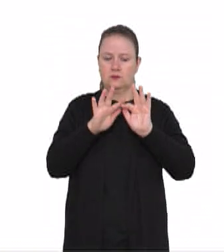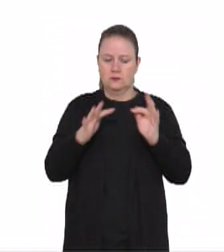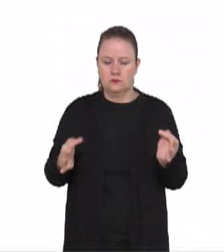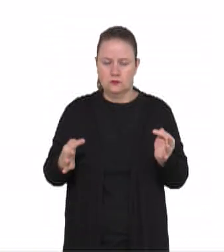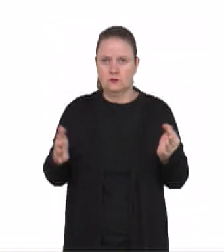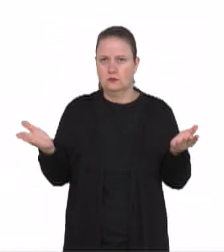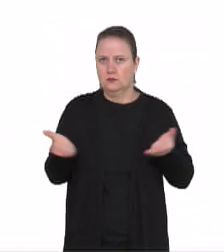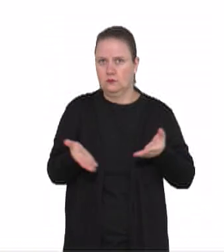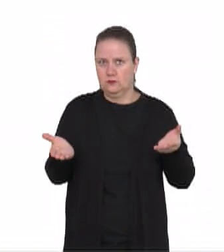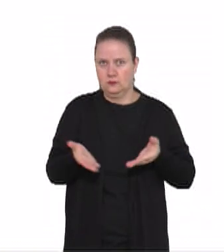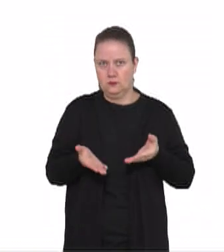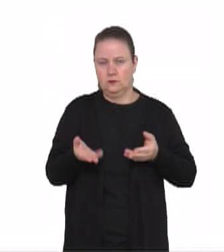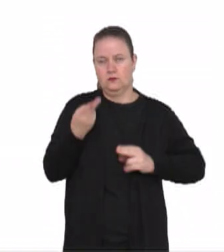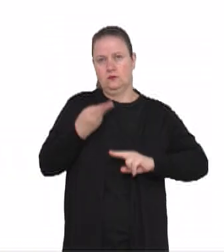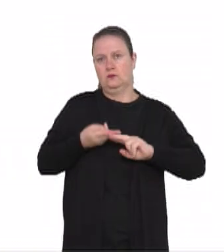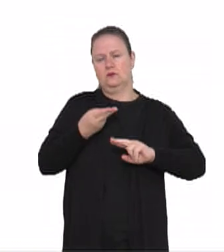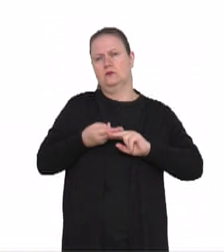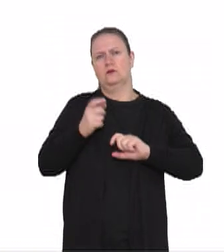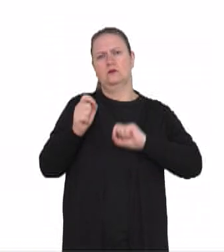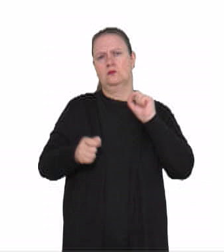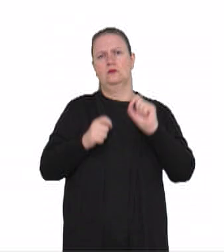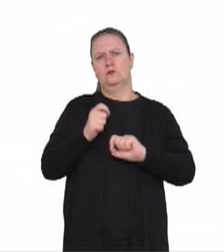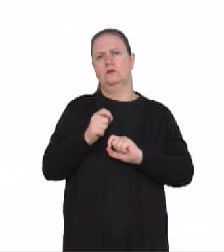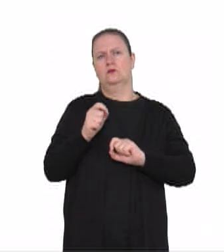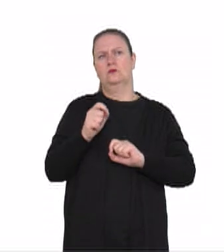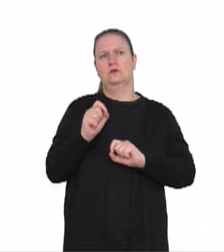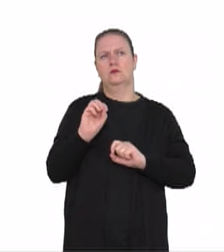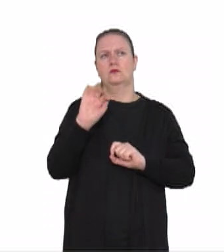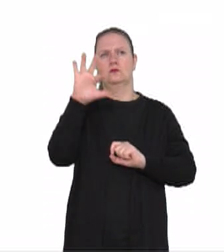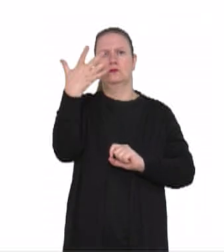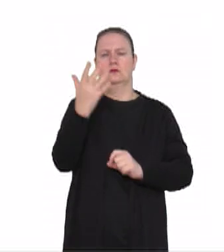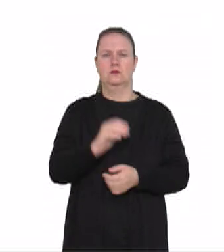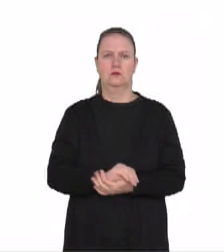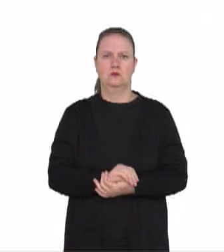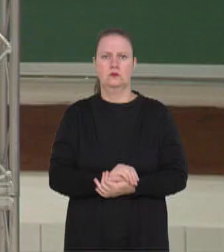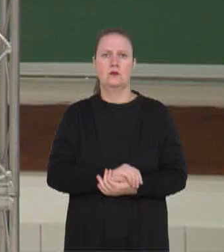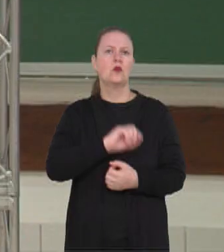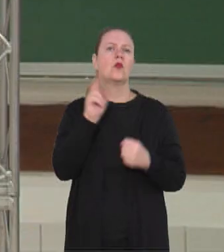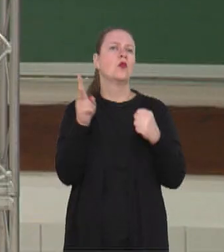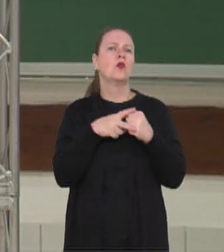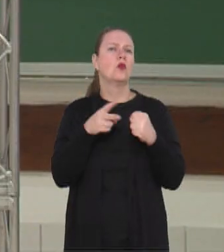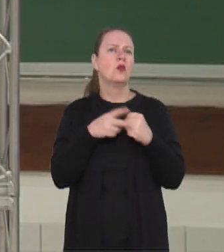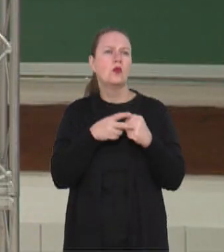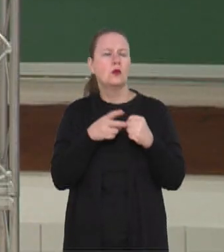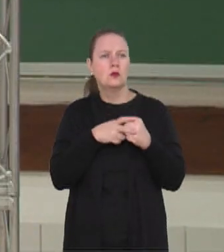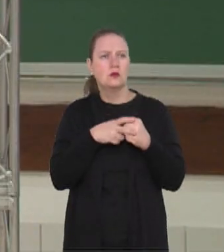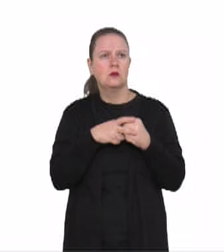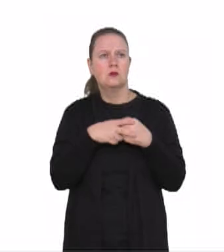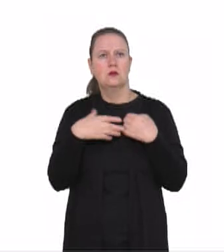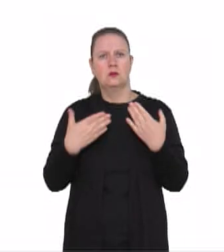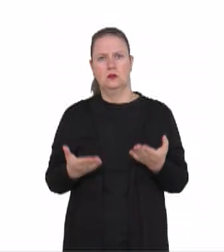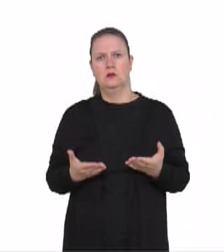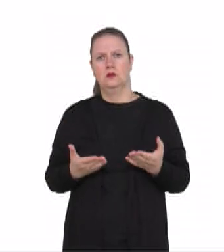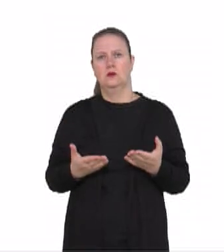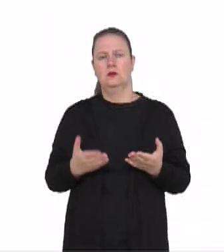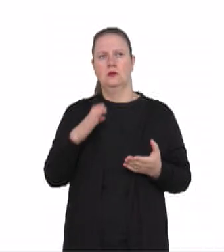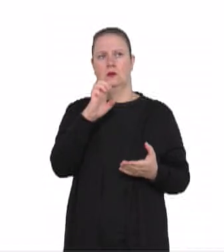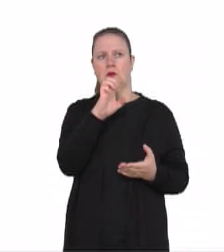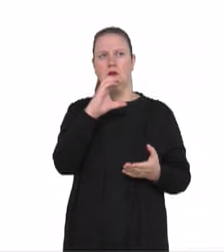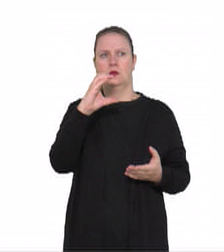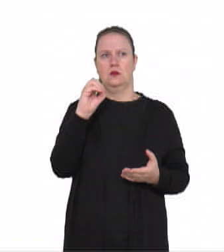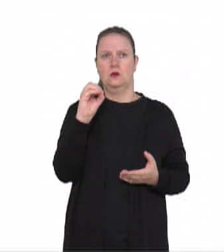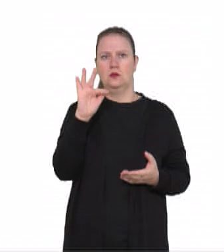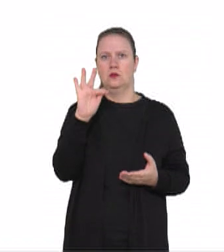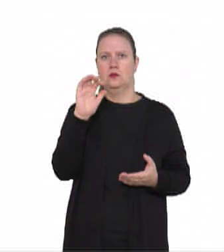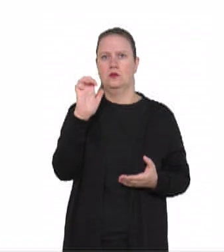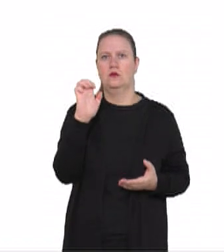são usados para os ecofatos. Vamos ver aqui o verbo. Qual que é o verbo no primeiro? Microwaves use 10% less energy.